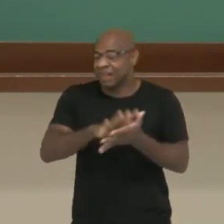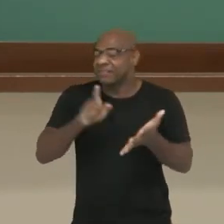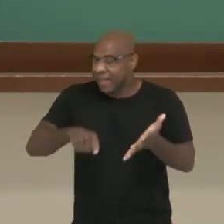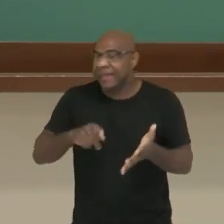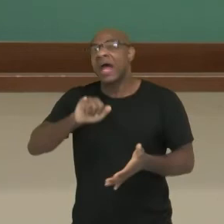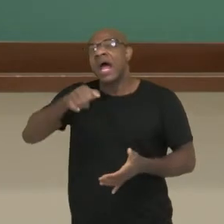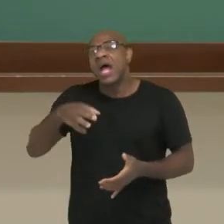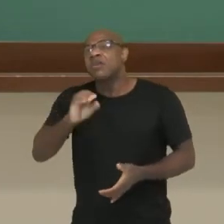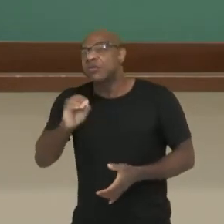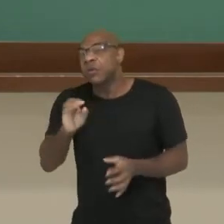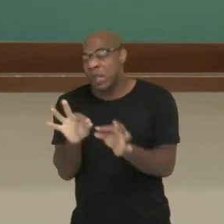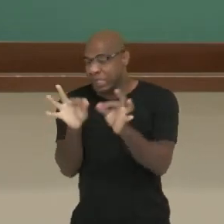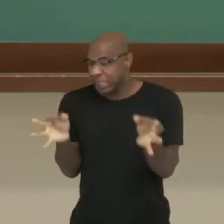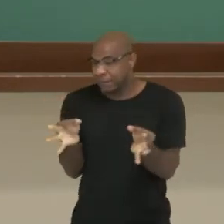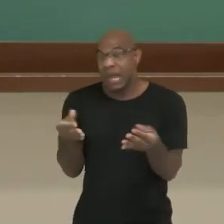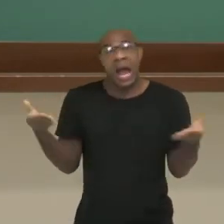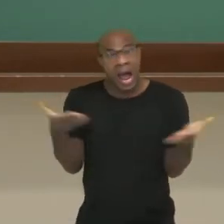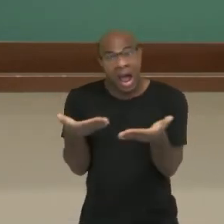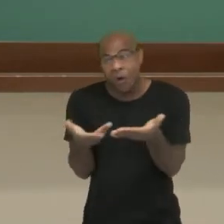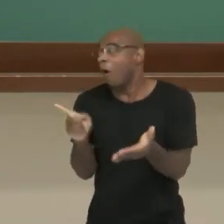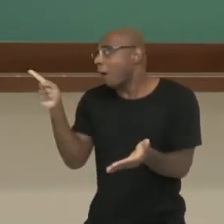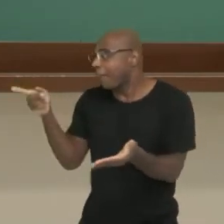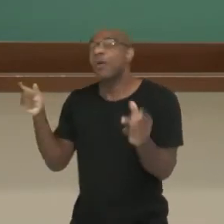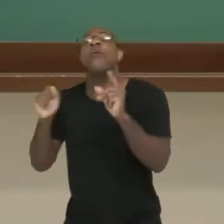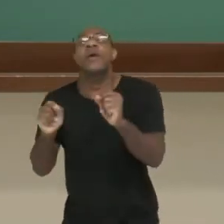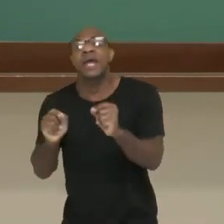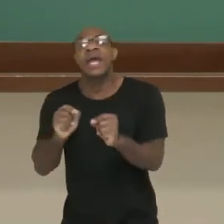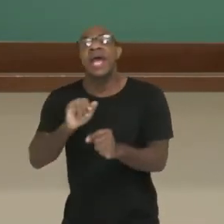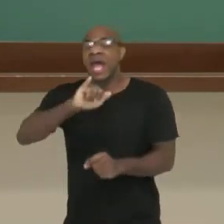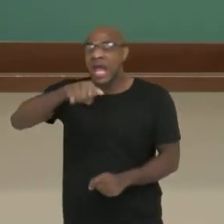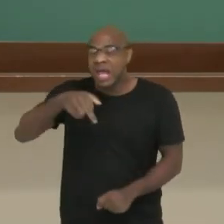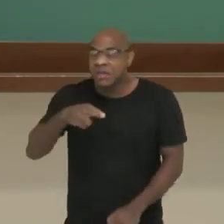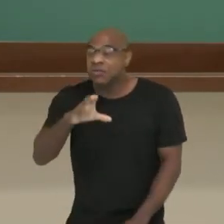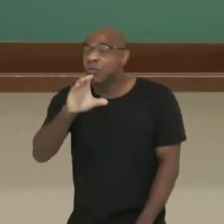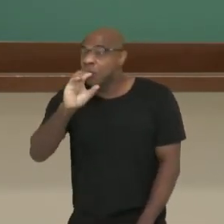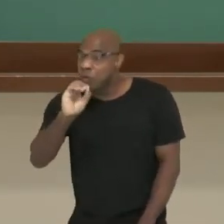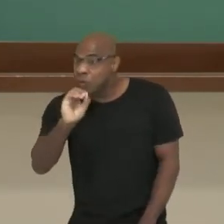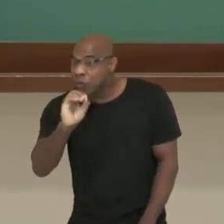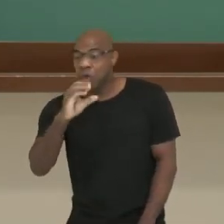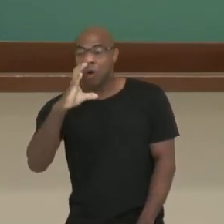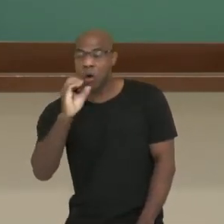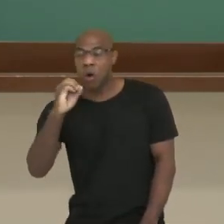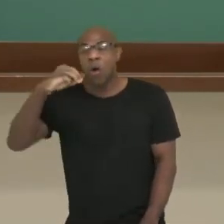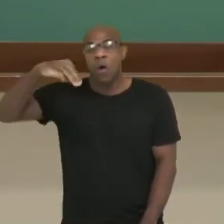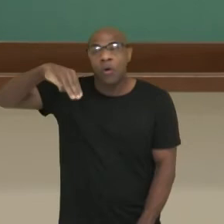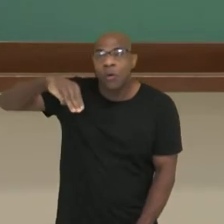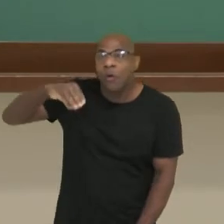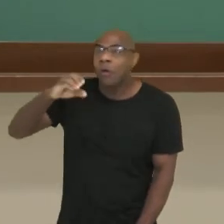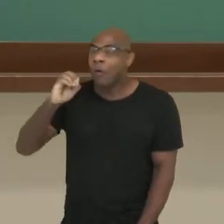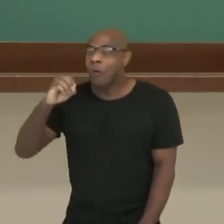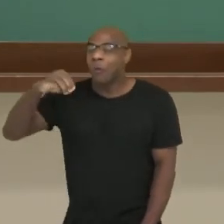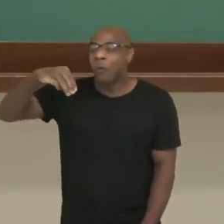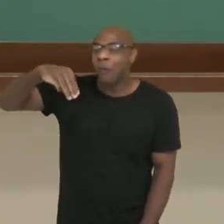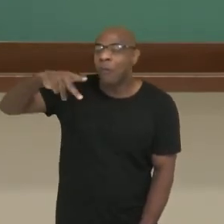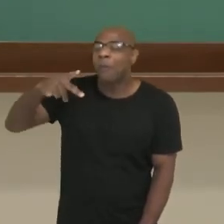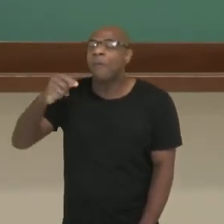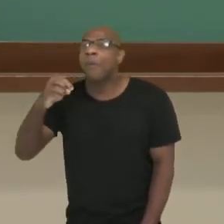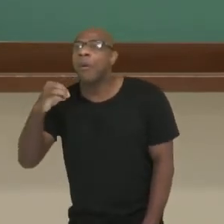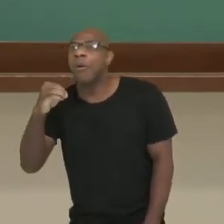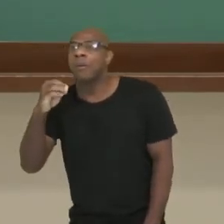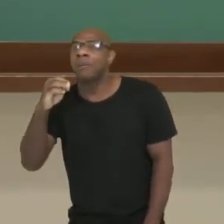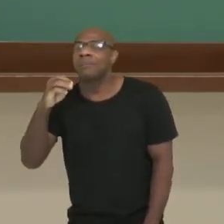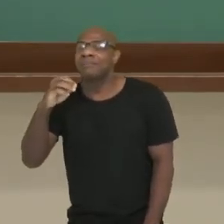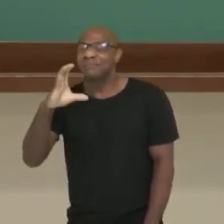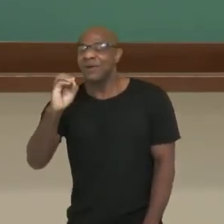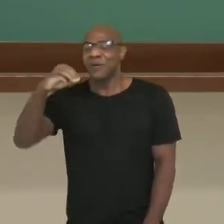é juro composto. Então, cuidado com essas palavrinhas durante a leitura de um enunciado, de um exercício, tá? Porque assim,